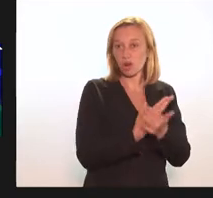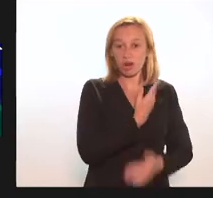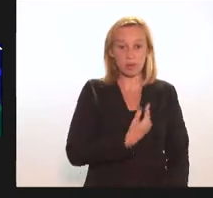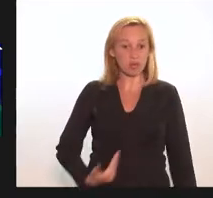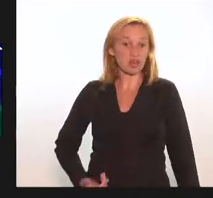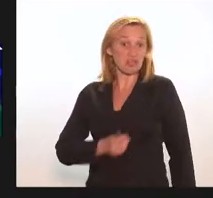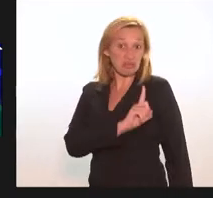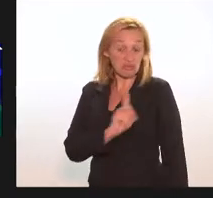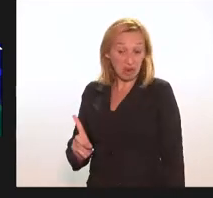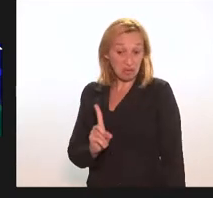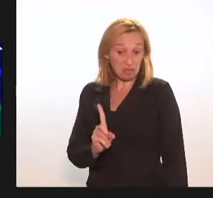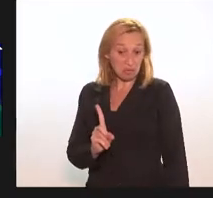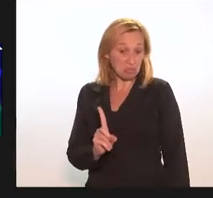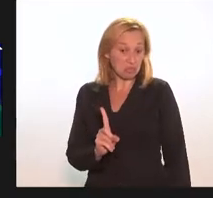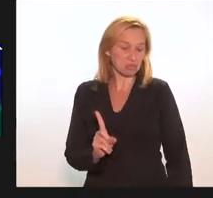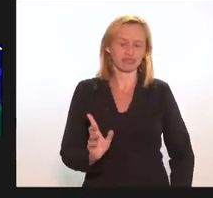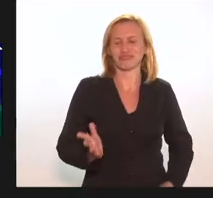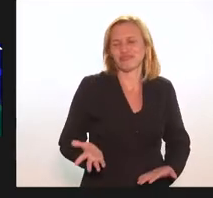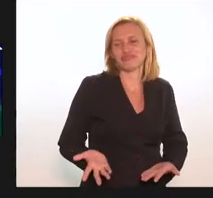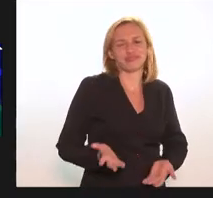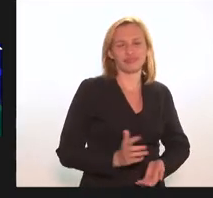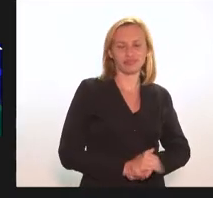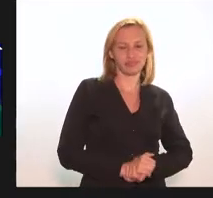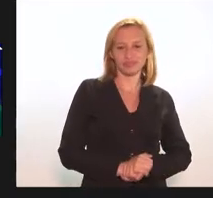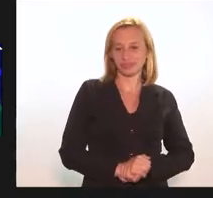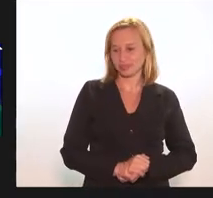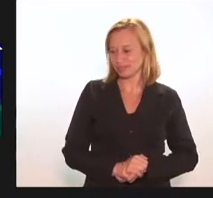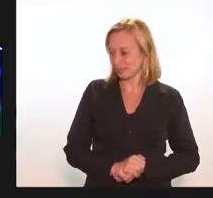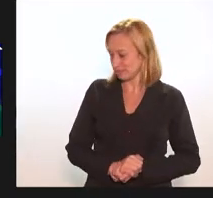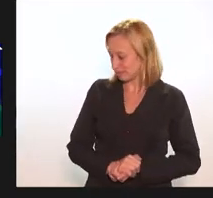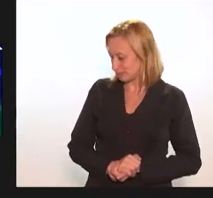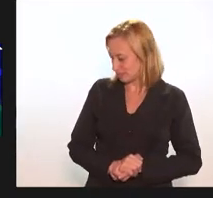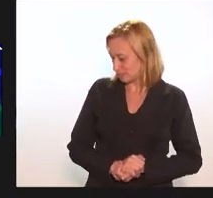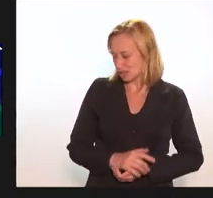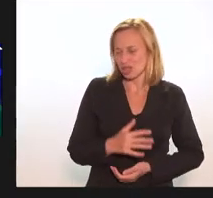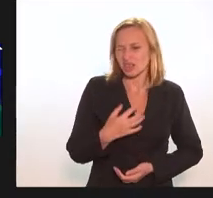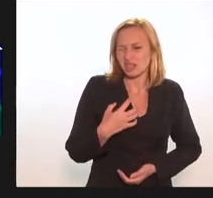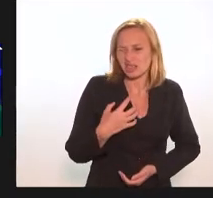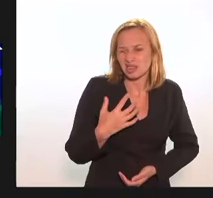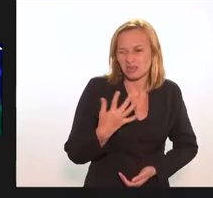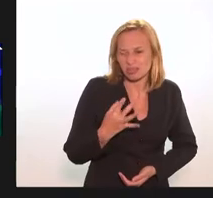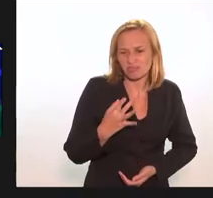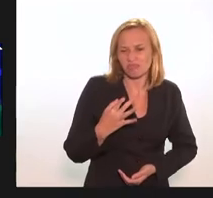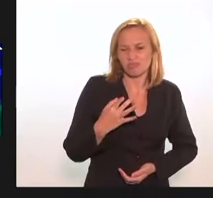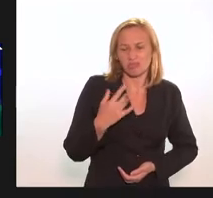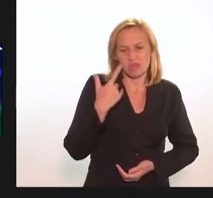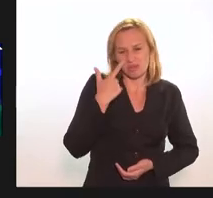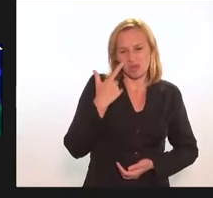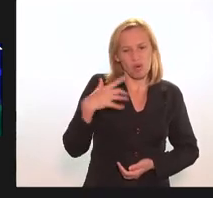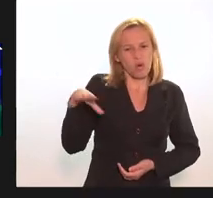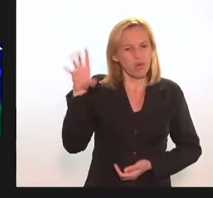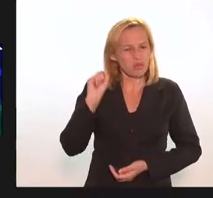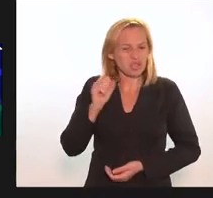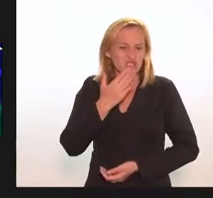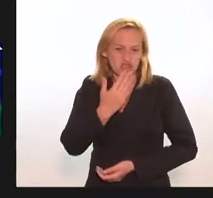não, isso também dói, né? Dói nos nossos ouvidos escutar esse tipo de coisa. Porque o que